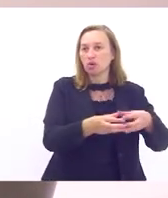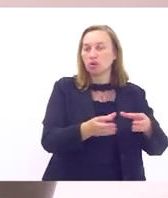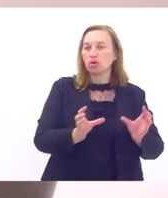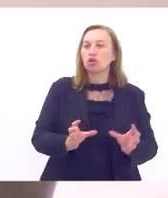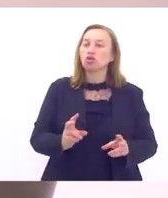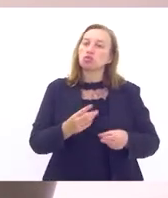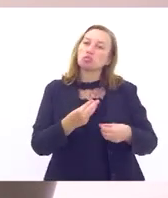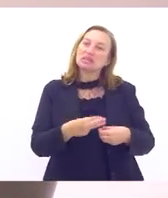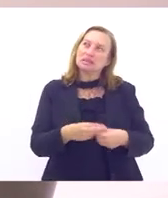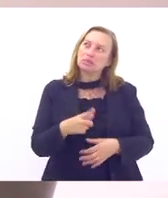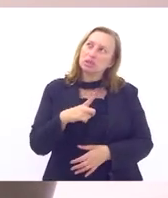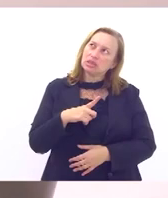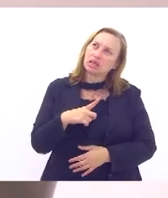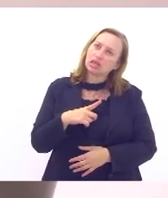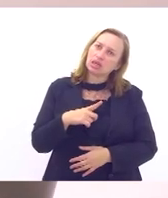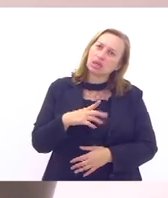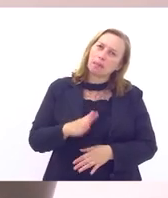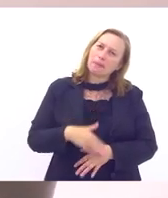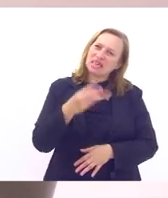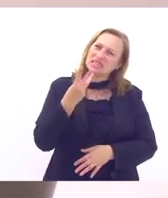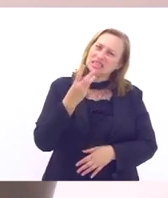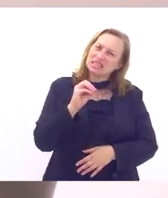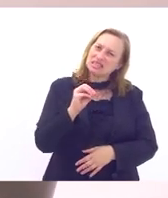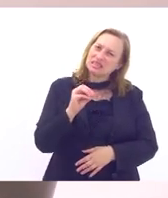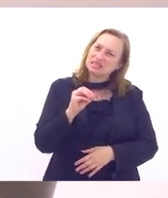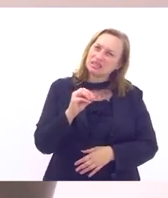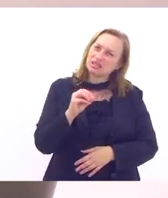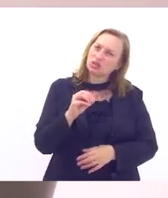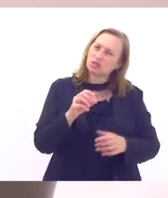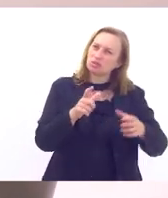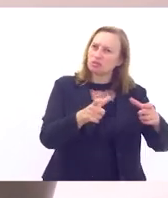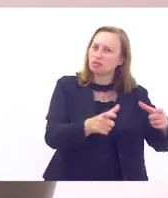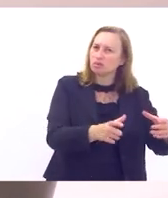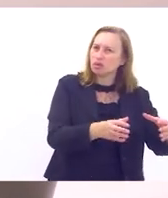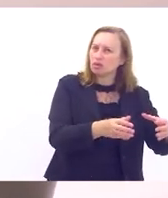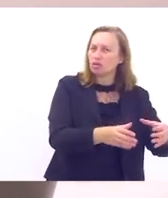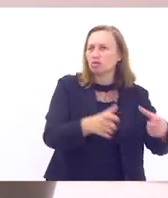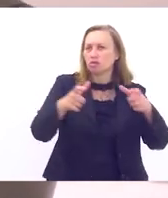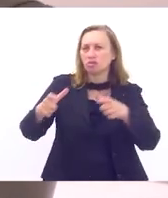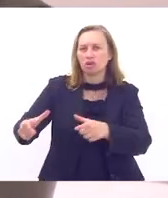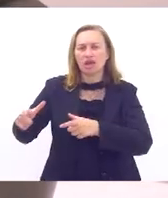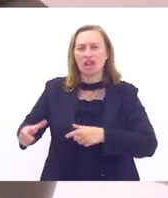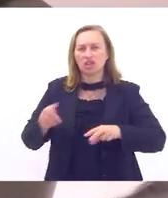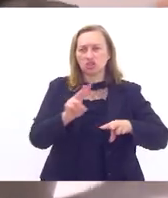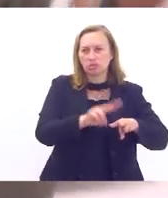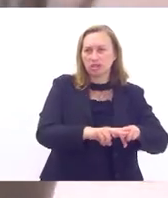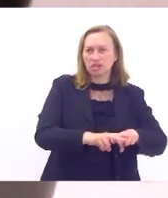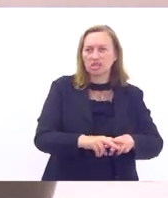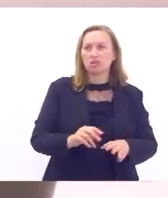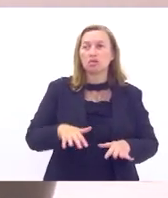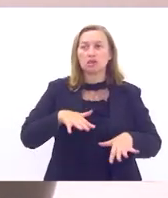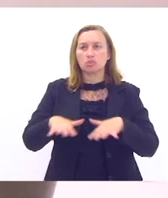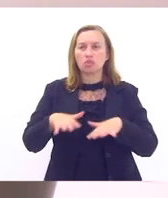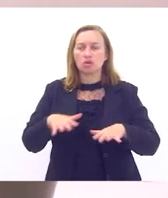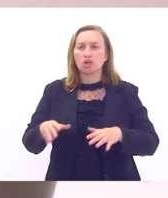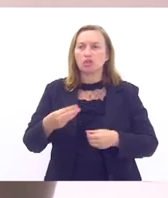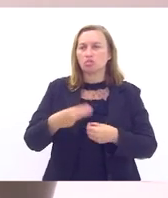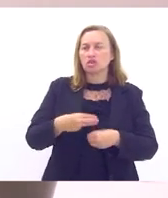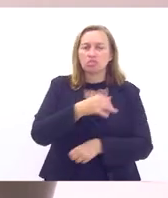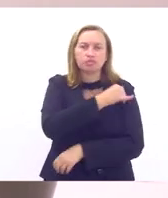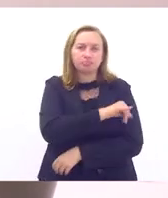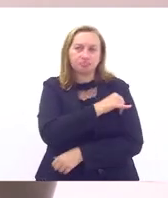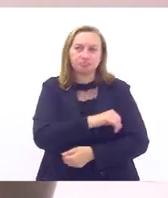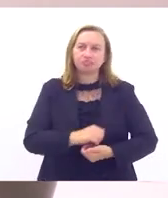tem mais de 30 unidades prisionais. Duas unidades prisionais. Diante desse movimento do município do Rio de